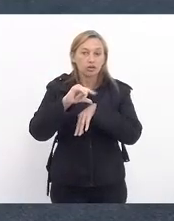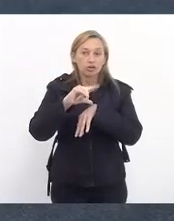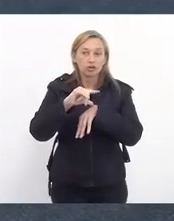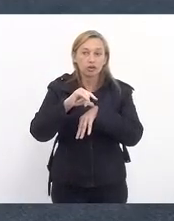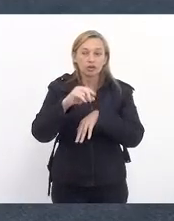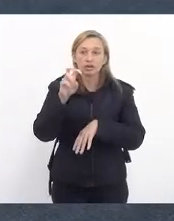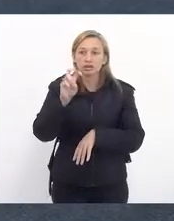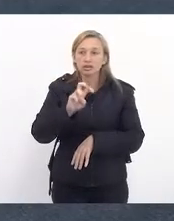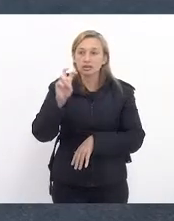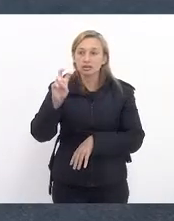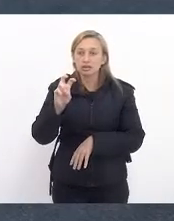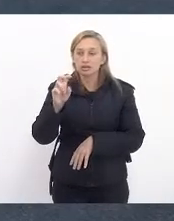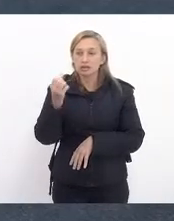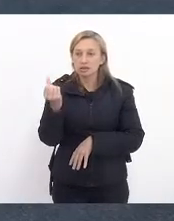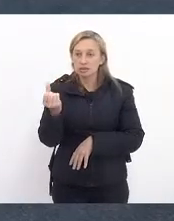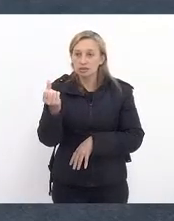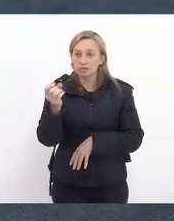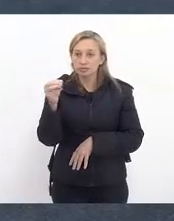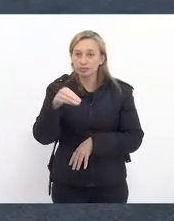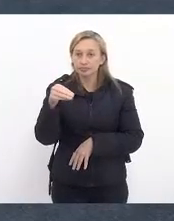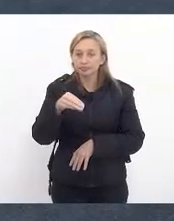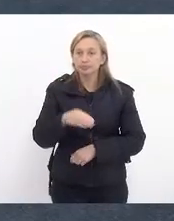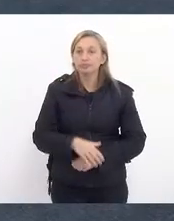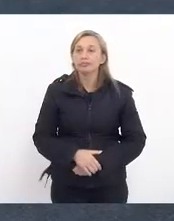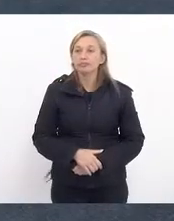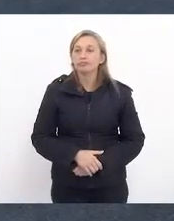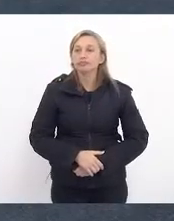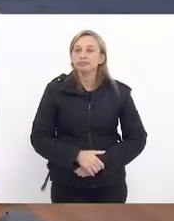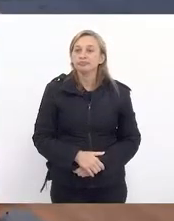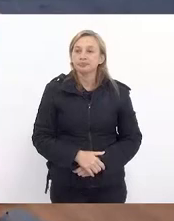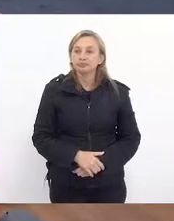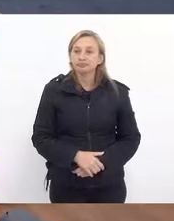e 56 minutos